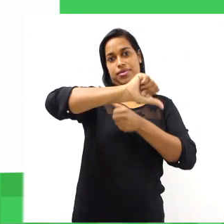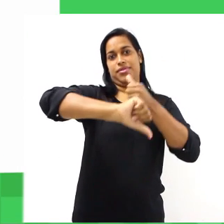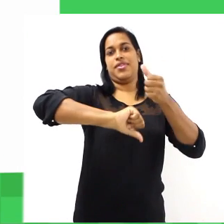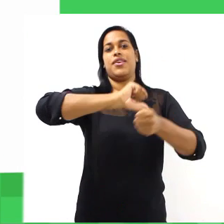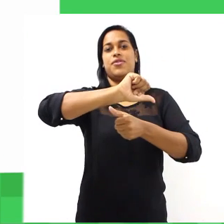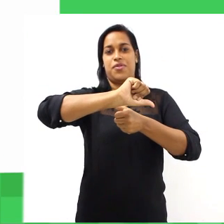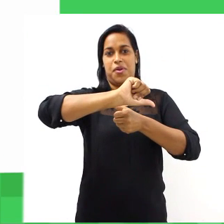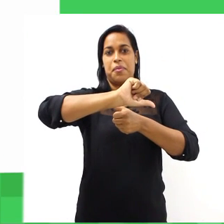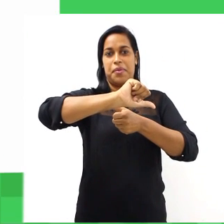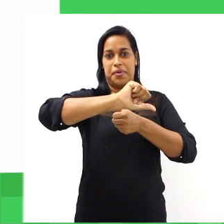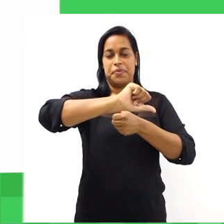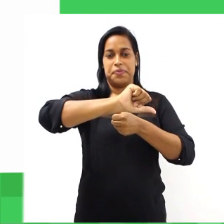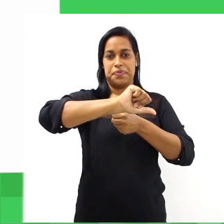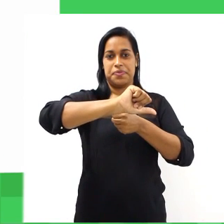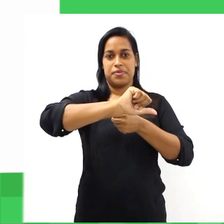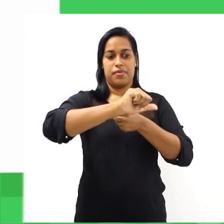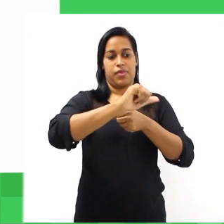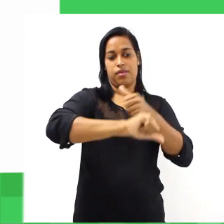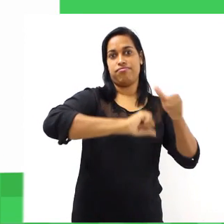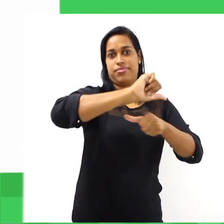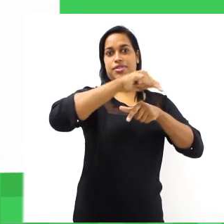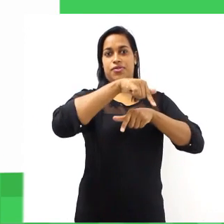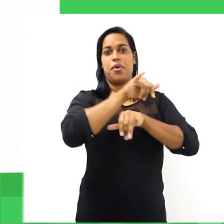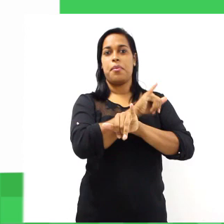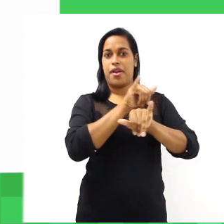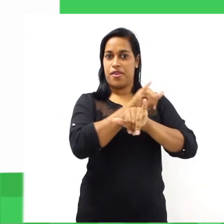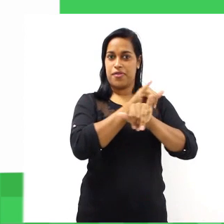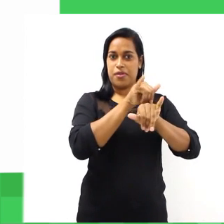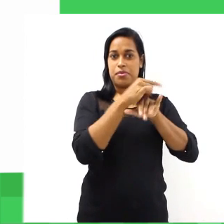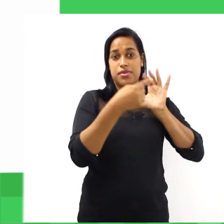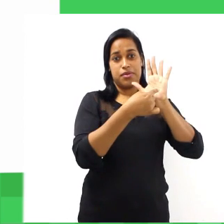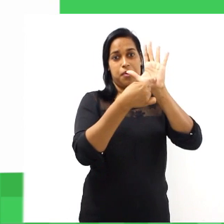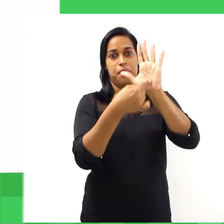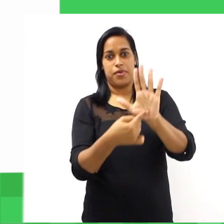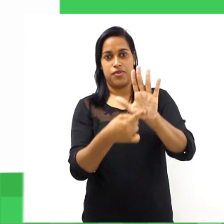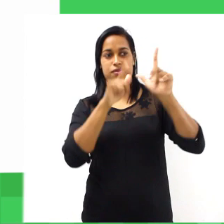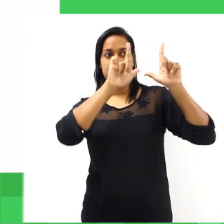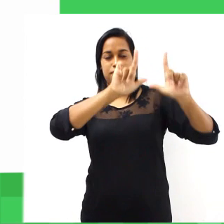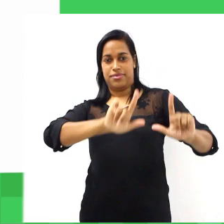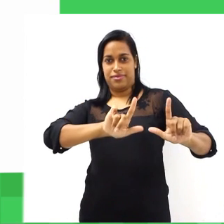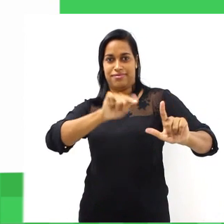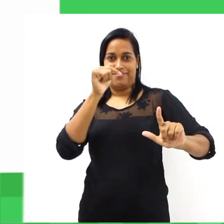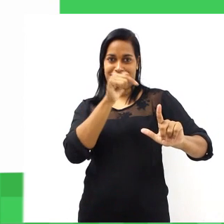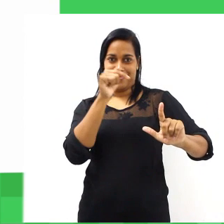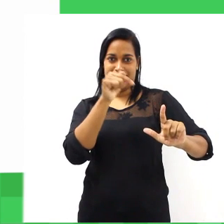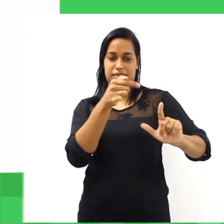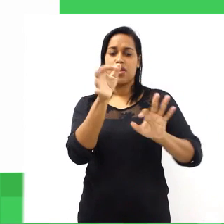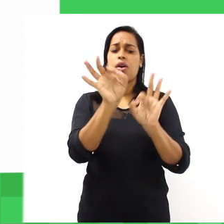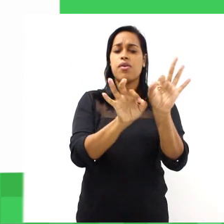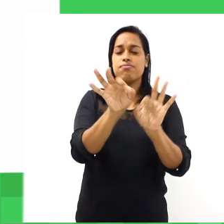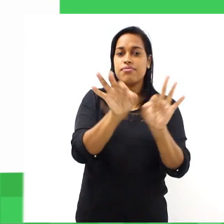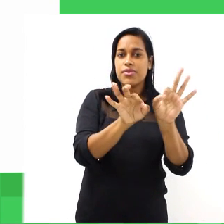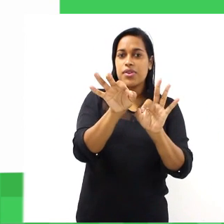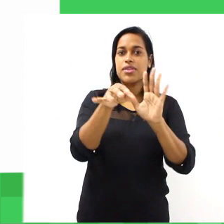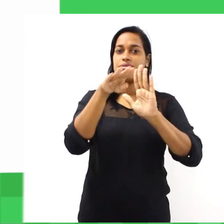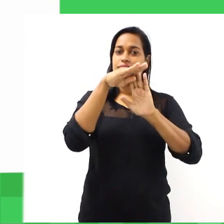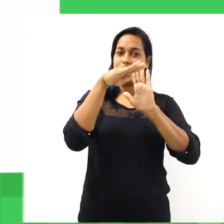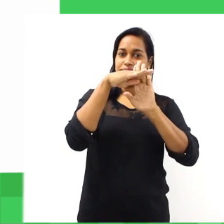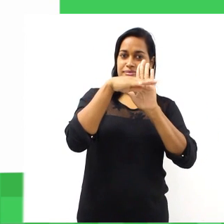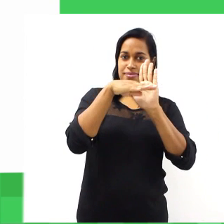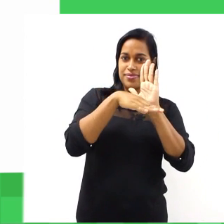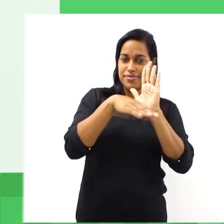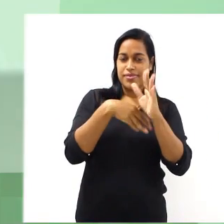transforma em informação, como mostra no slide, fazendo um processamento, é quando